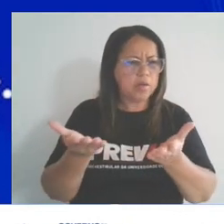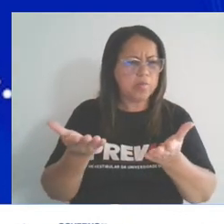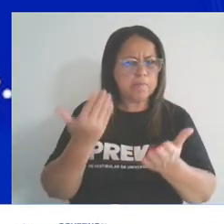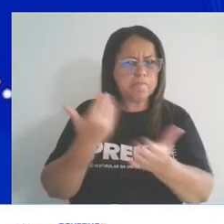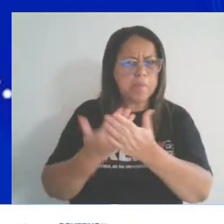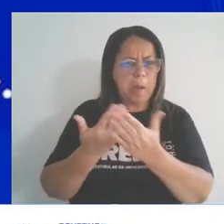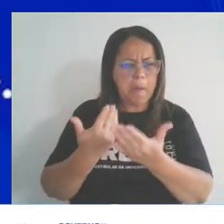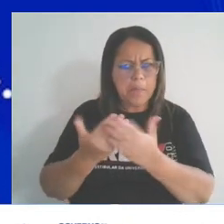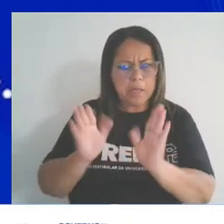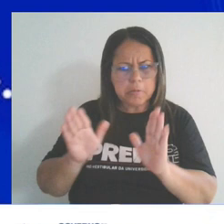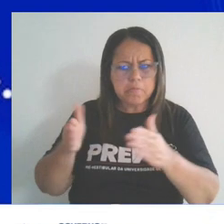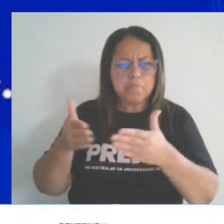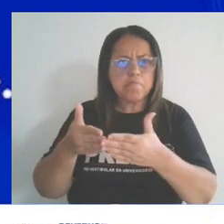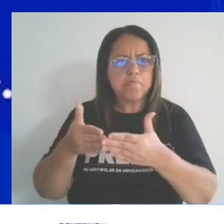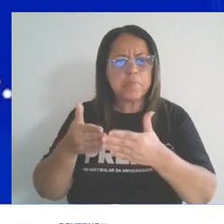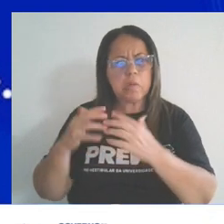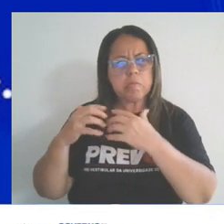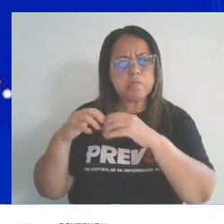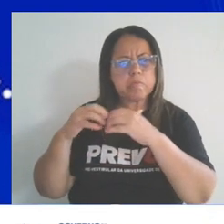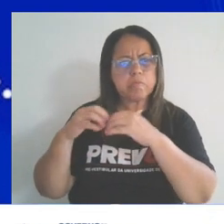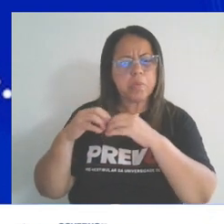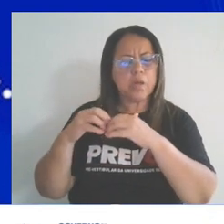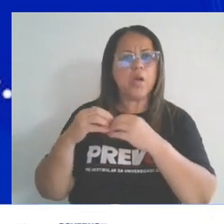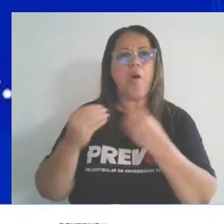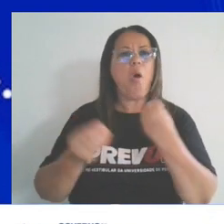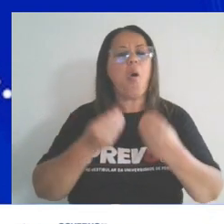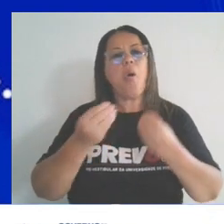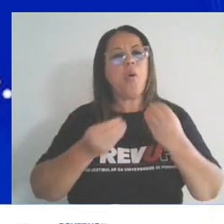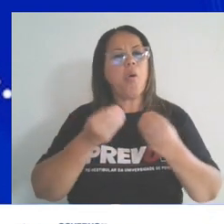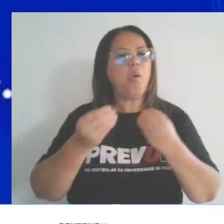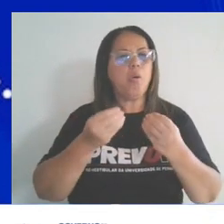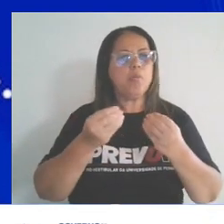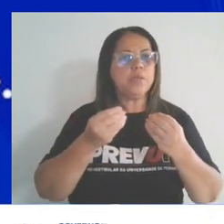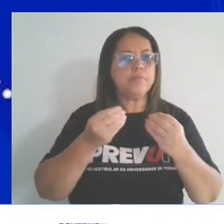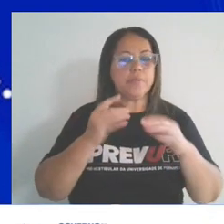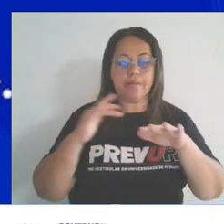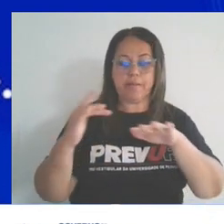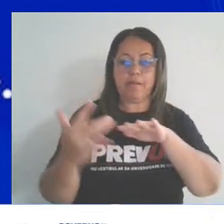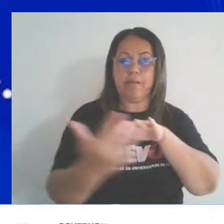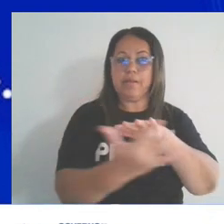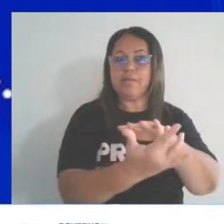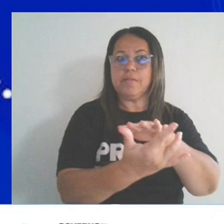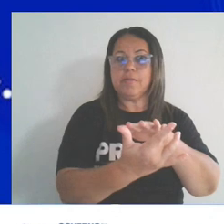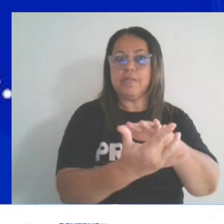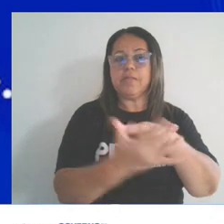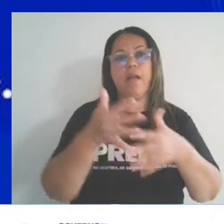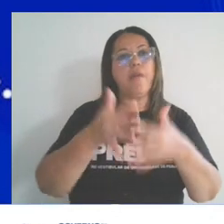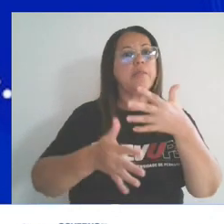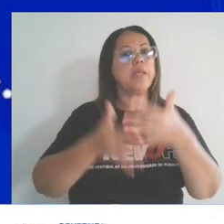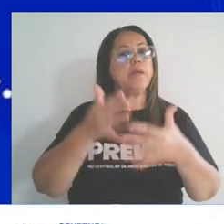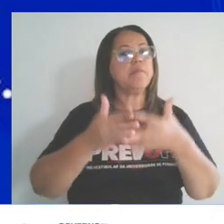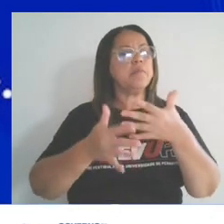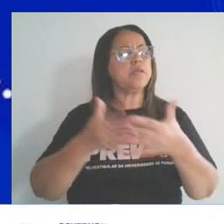debruçado e pensado de forma mais específica sobre como essas redes sociais digitais interferem na forma que nós